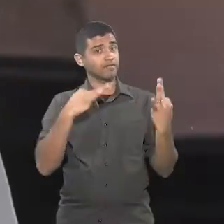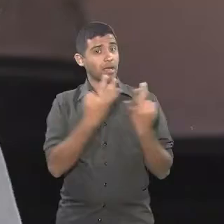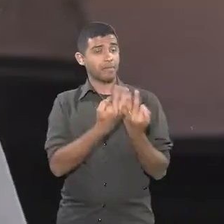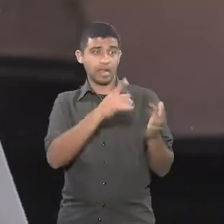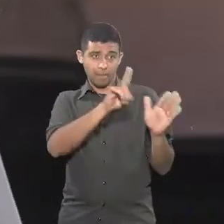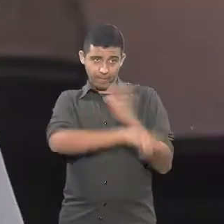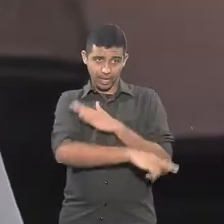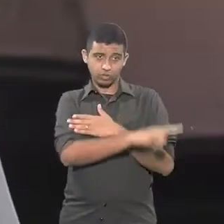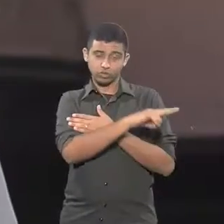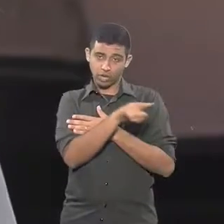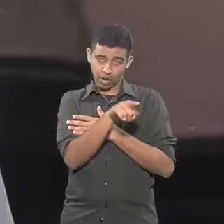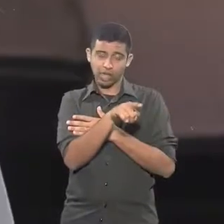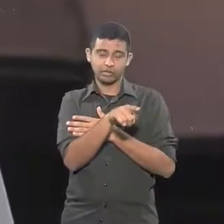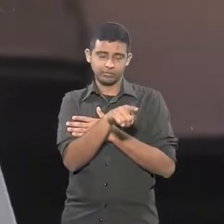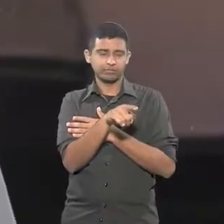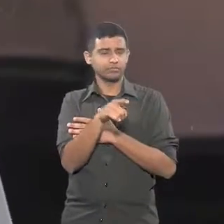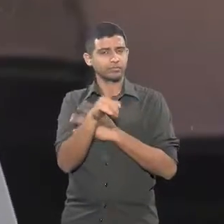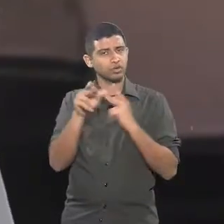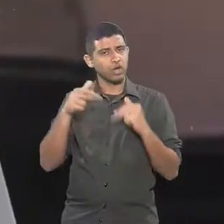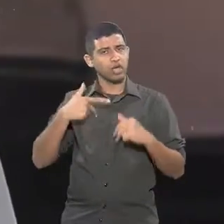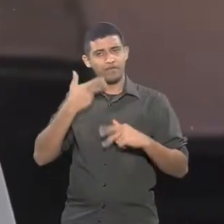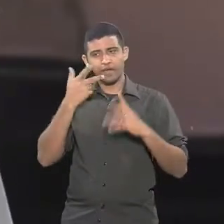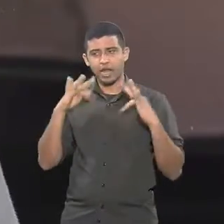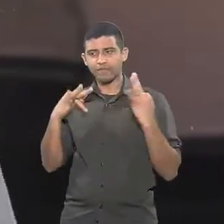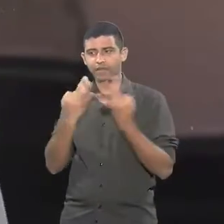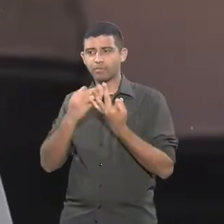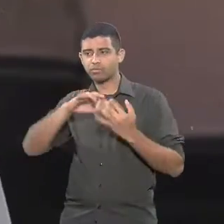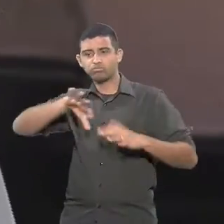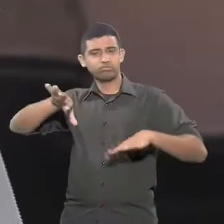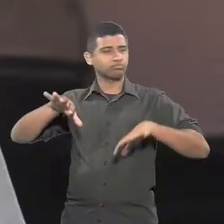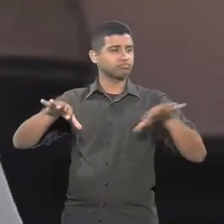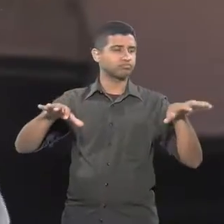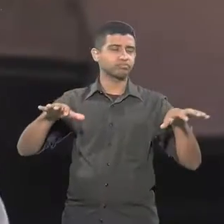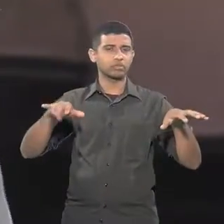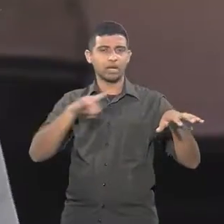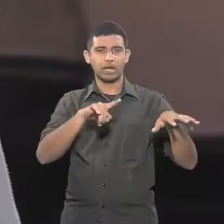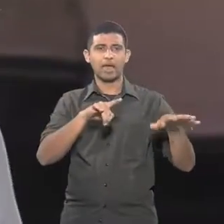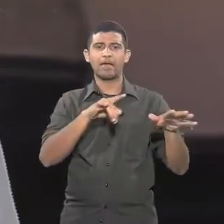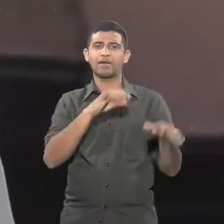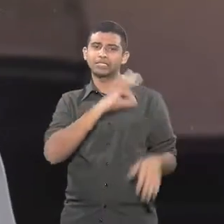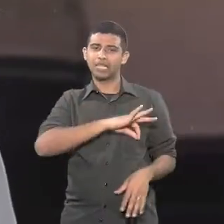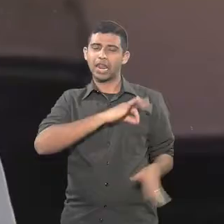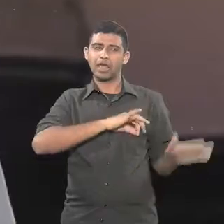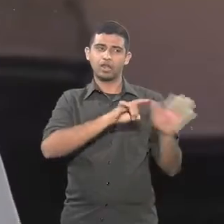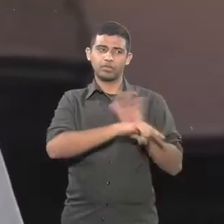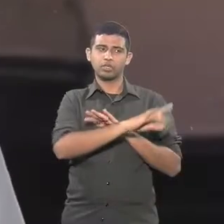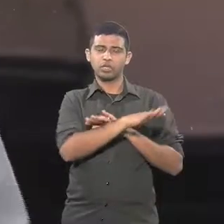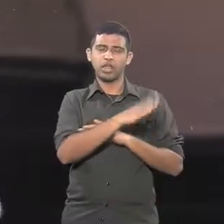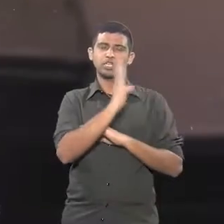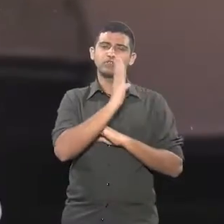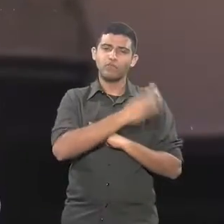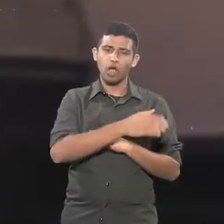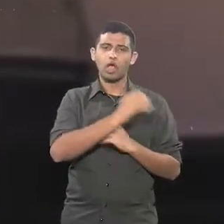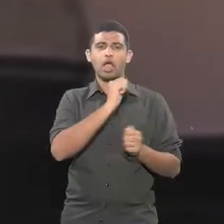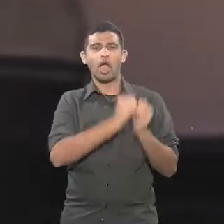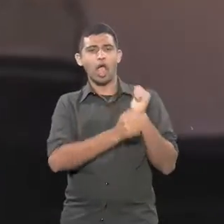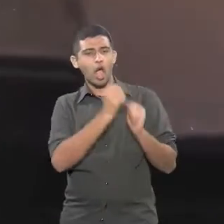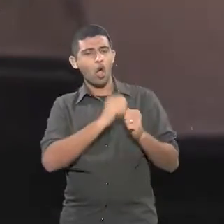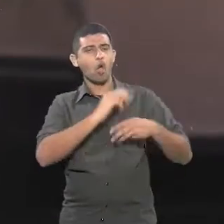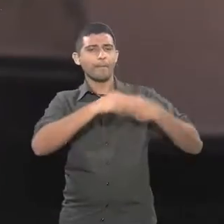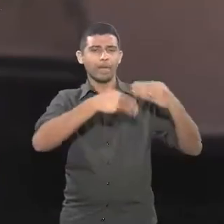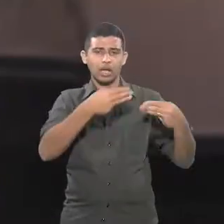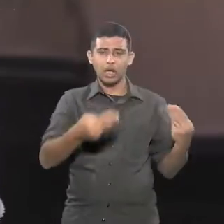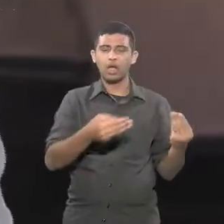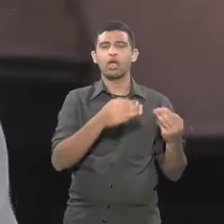têm, quando a gente separa, né, conforme eu falei, as famílias de menores rendimentos têm uma alimentação mais baseada no feijão, com arroz,